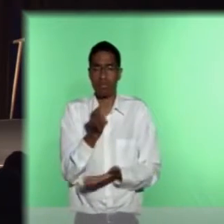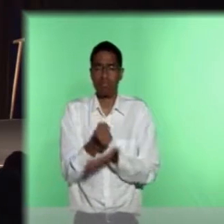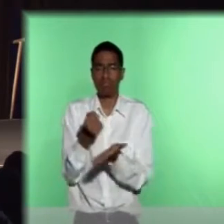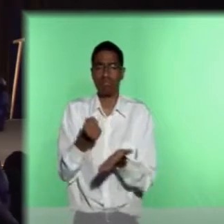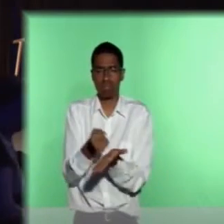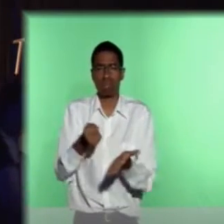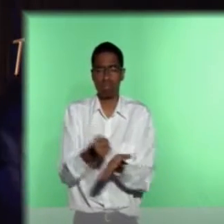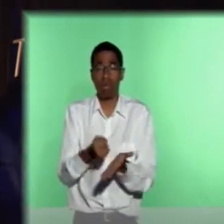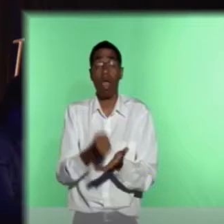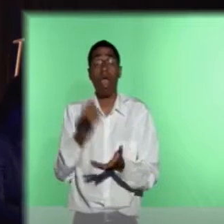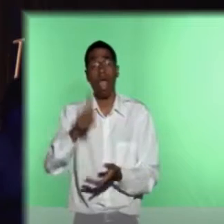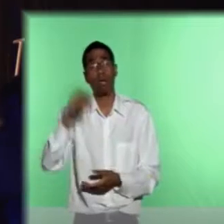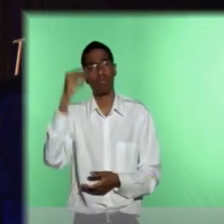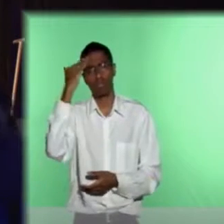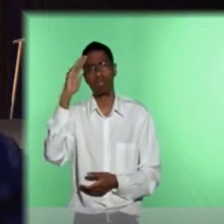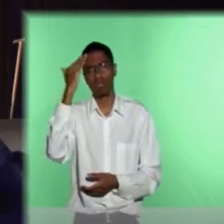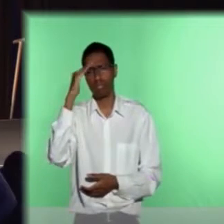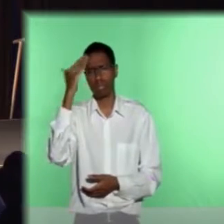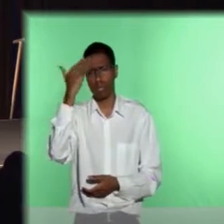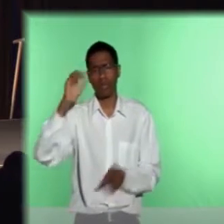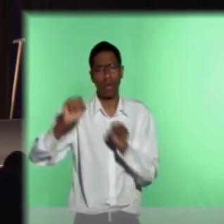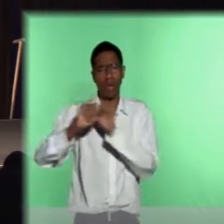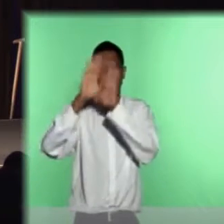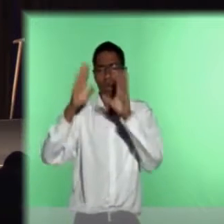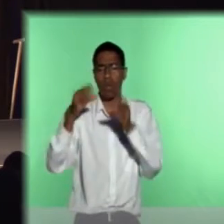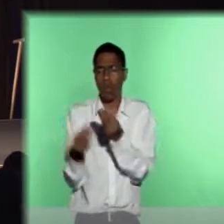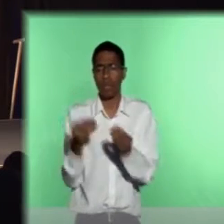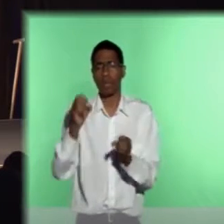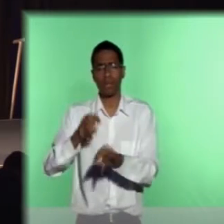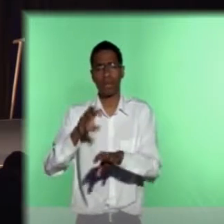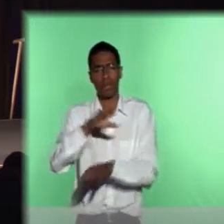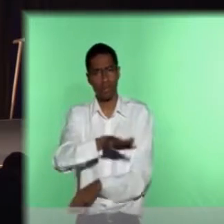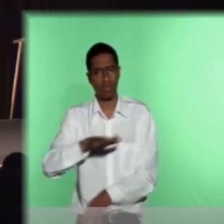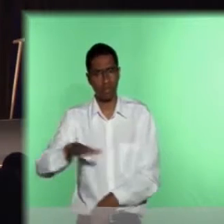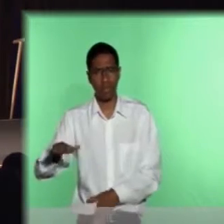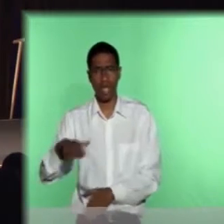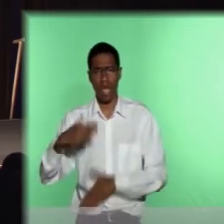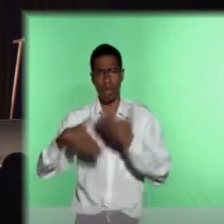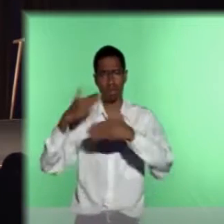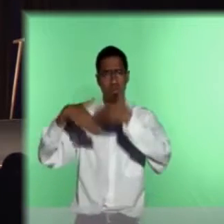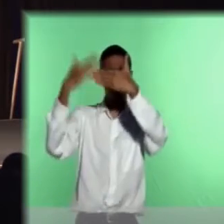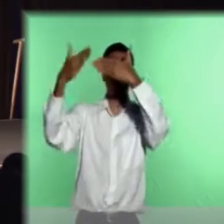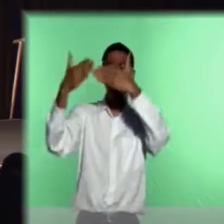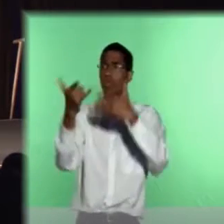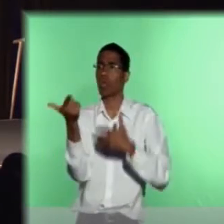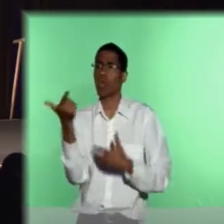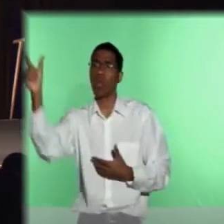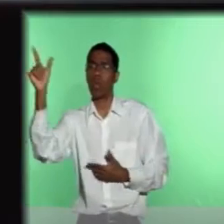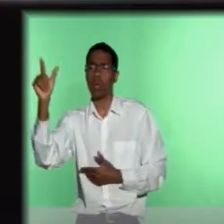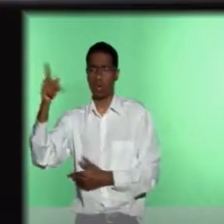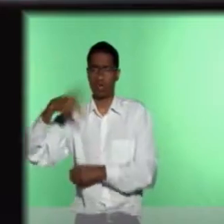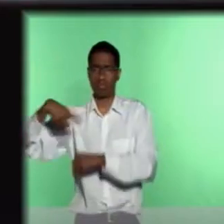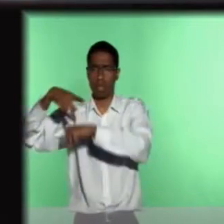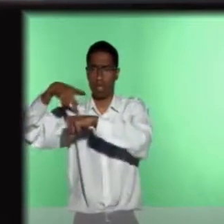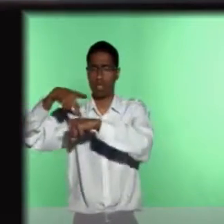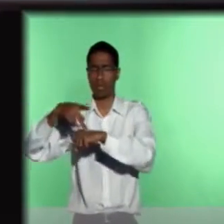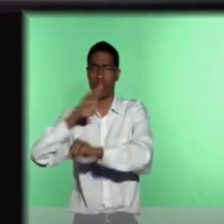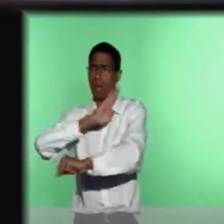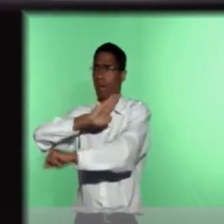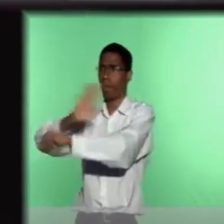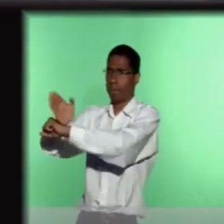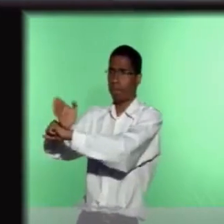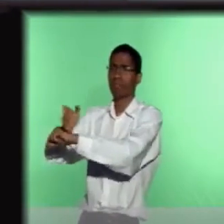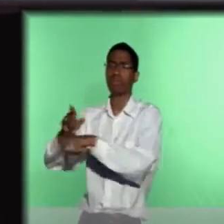uma compreensão sobre educação infantil, que é muito mais avançada do que a dos outros países, em que pese o fato de que as